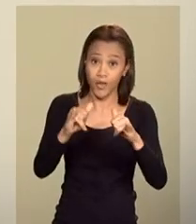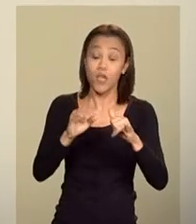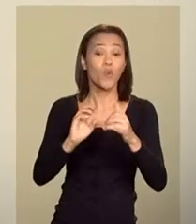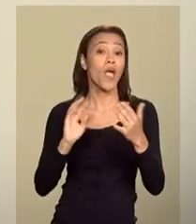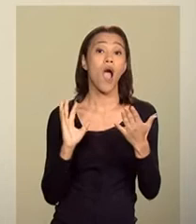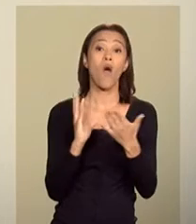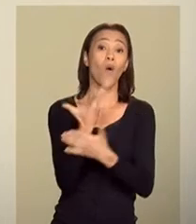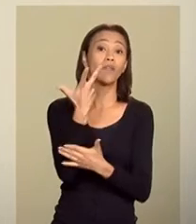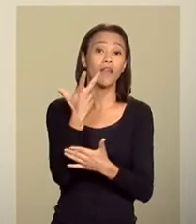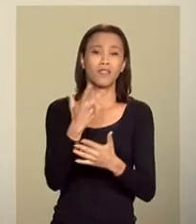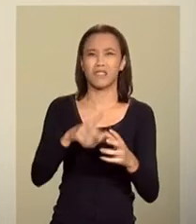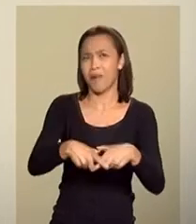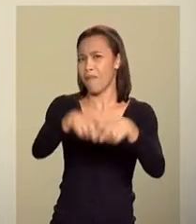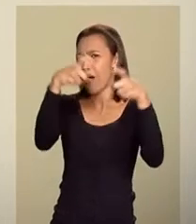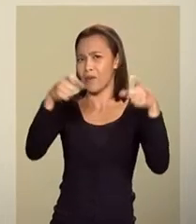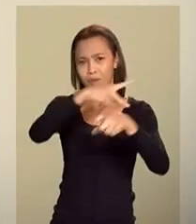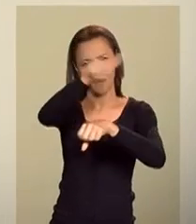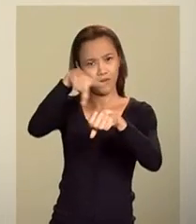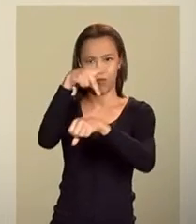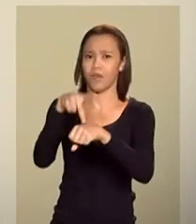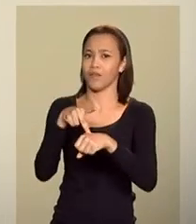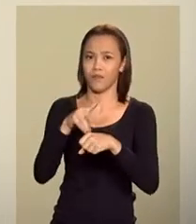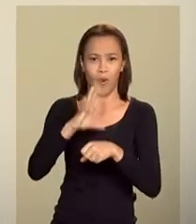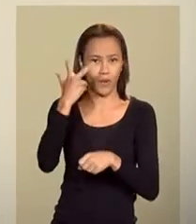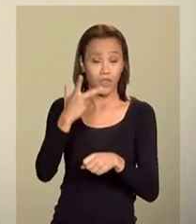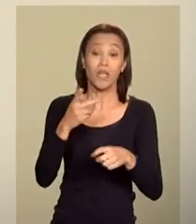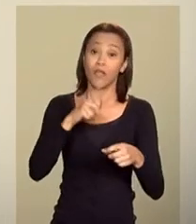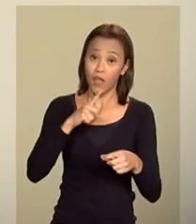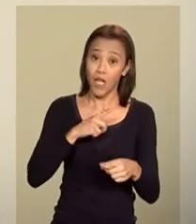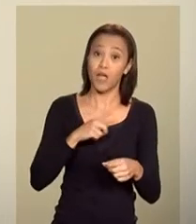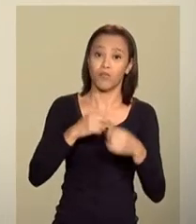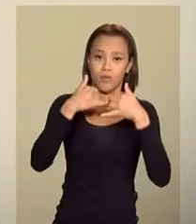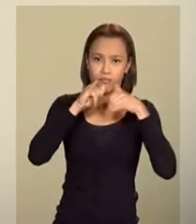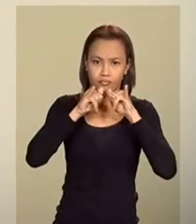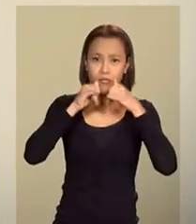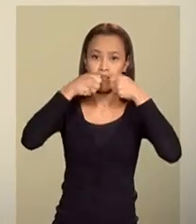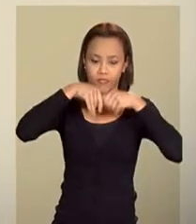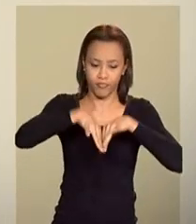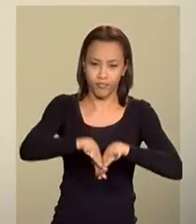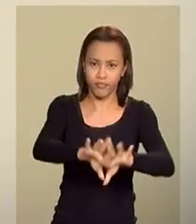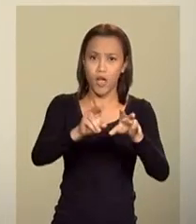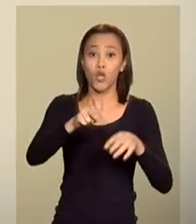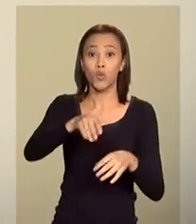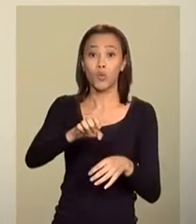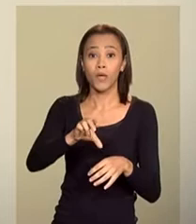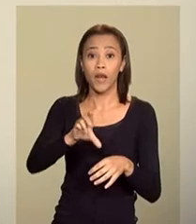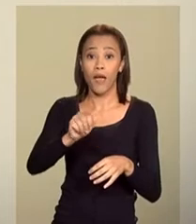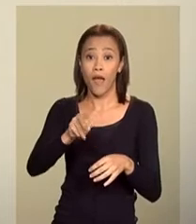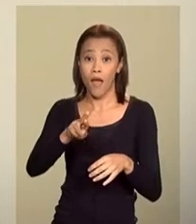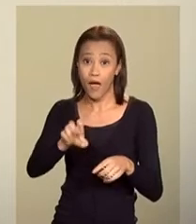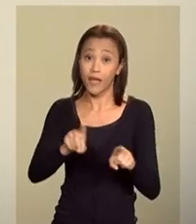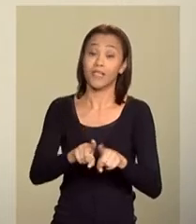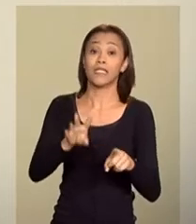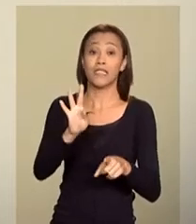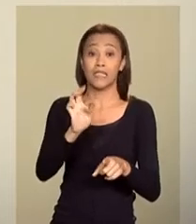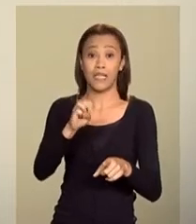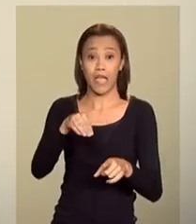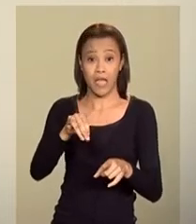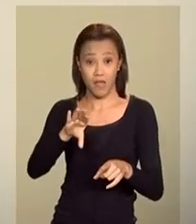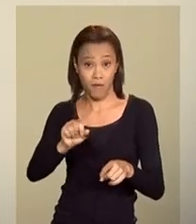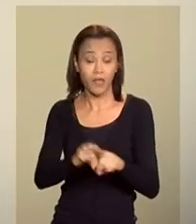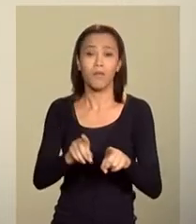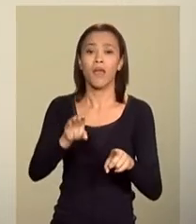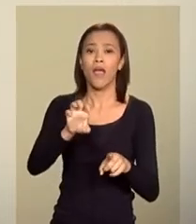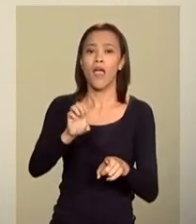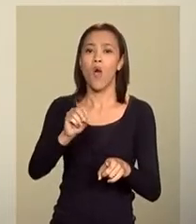que não ocorre e na maioria dos países temos usinas hidrelétricas nucleares térmicas e eólicas e